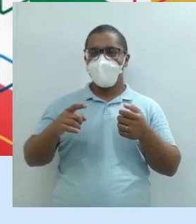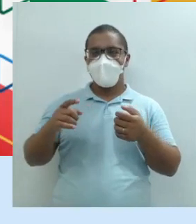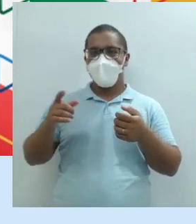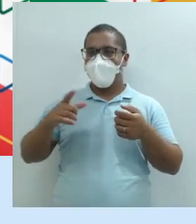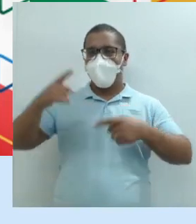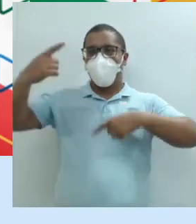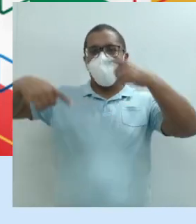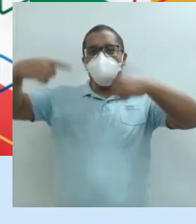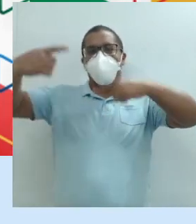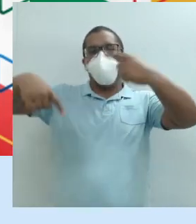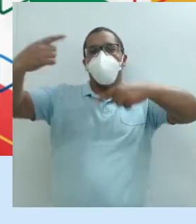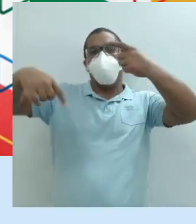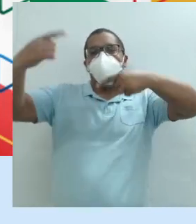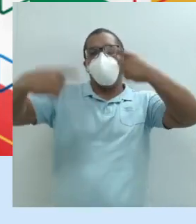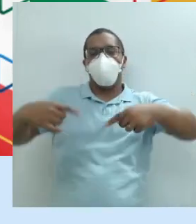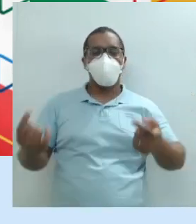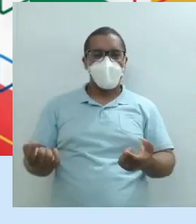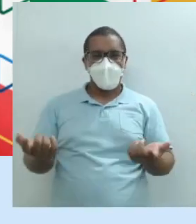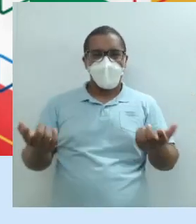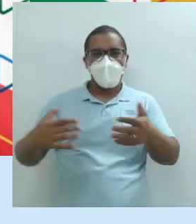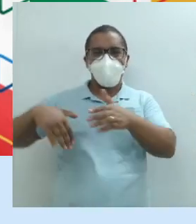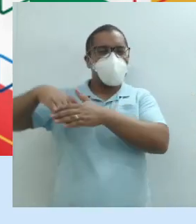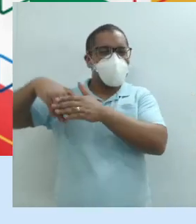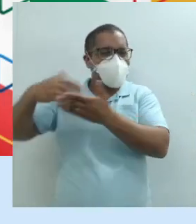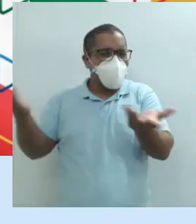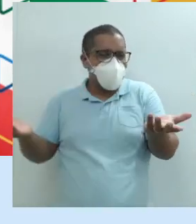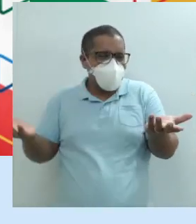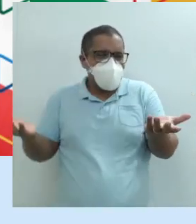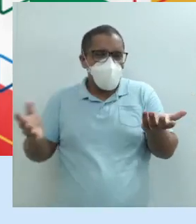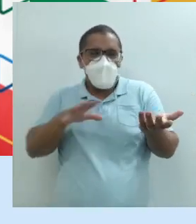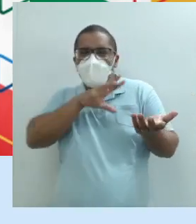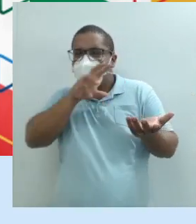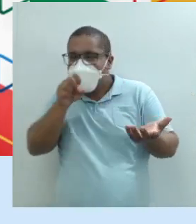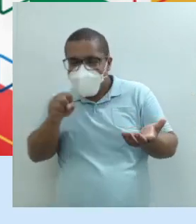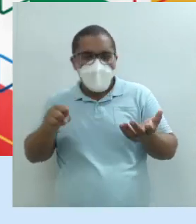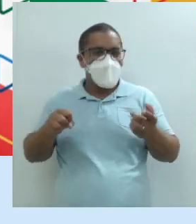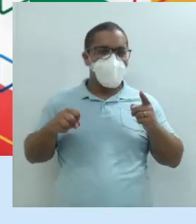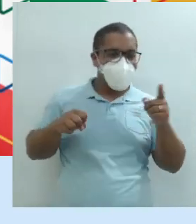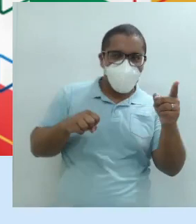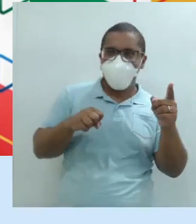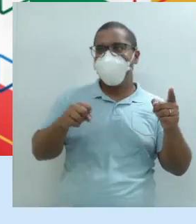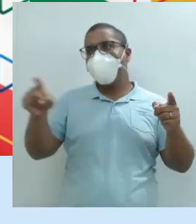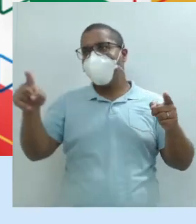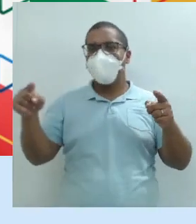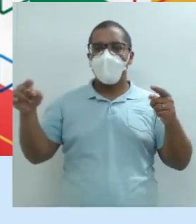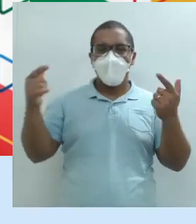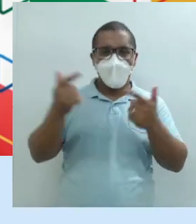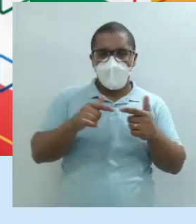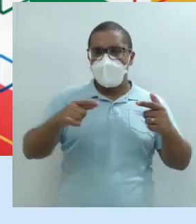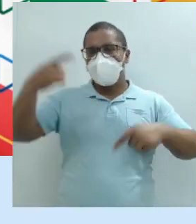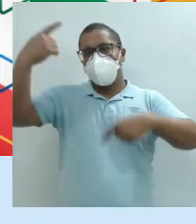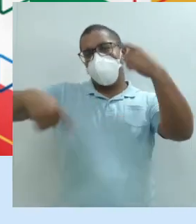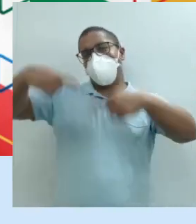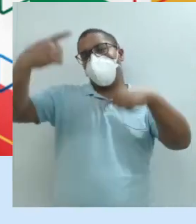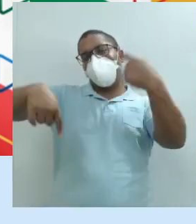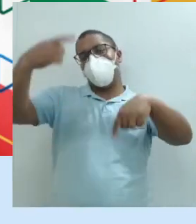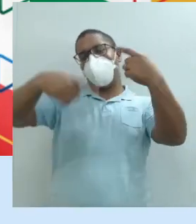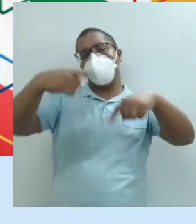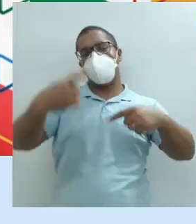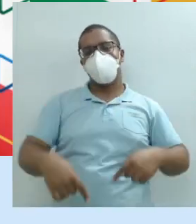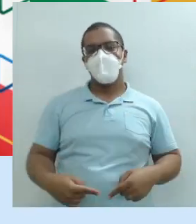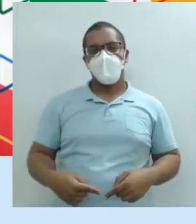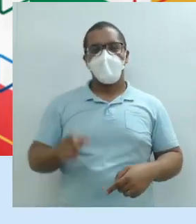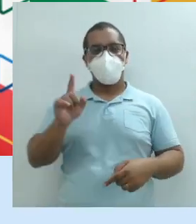e aí lá vai a gente ter que mediar a reação, né, a resenha que o pessoal tá fazendo. Não vou